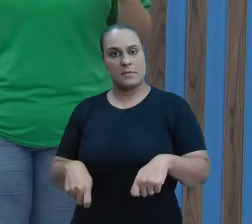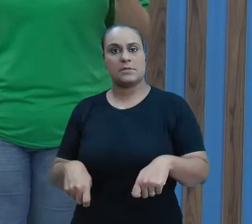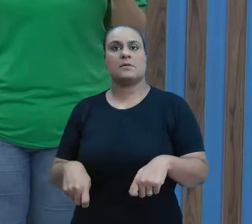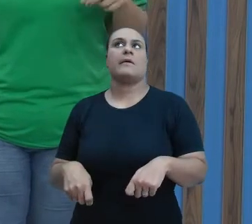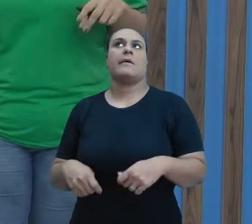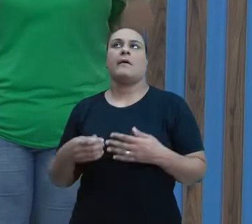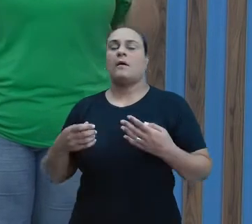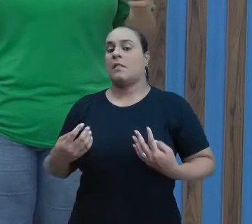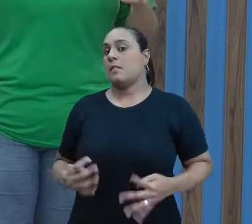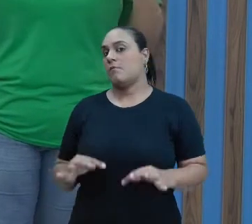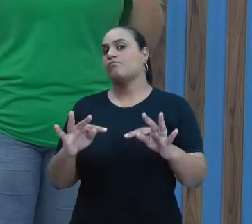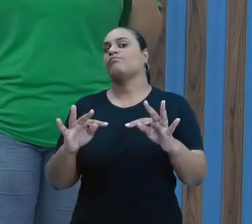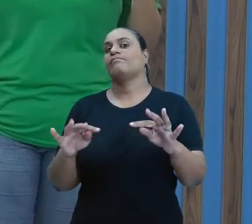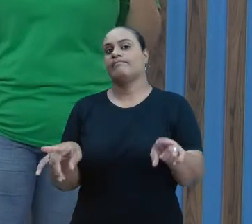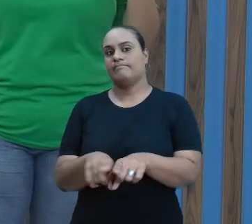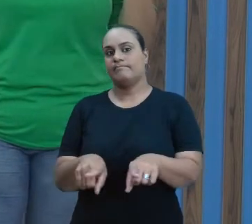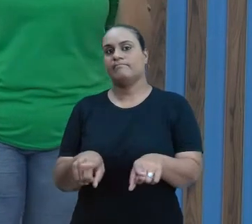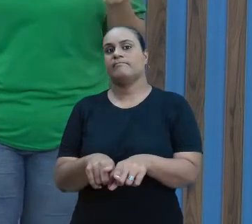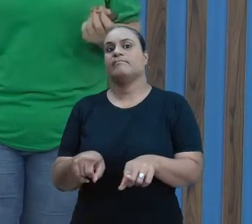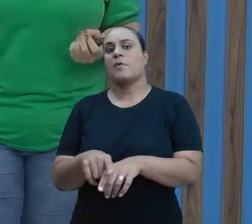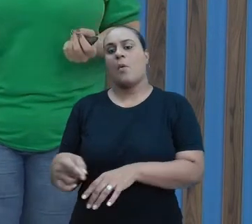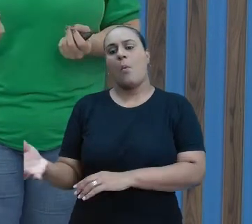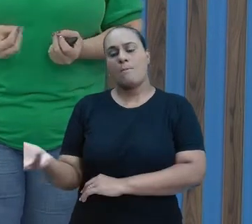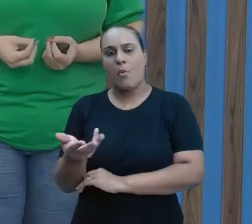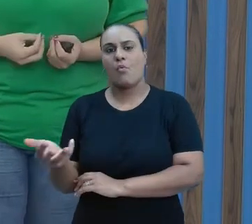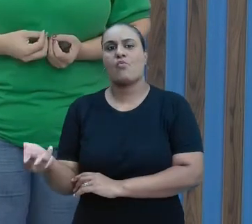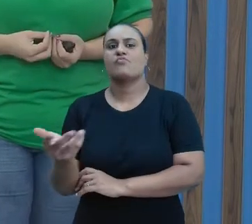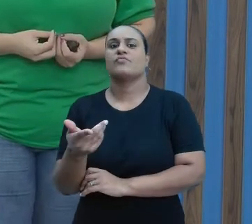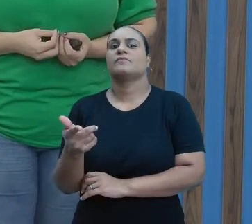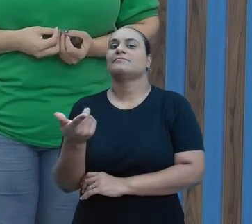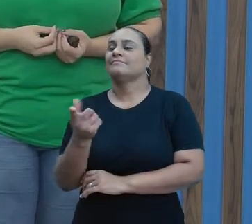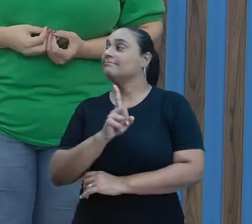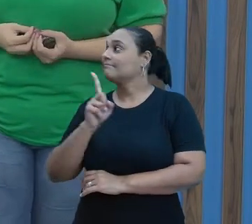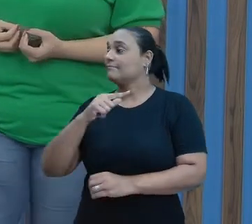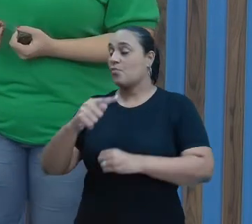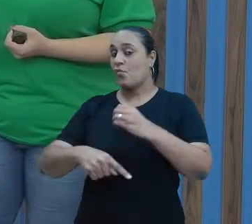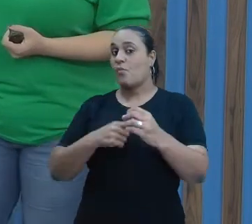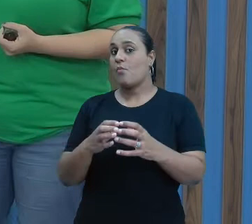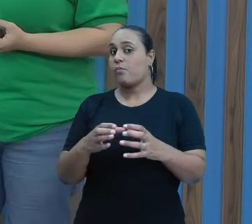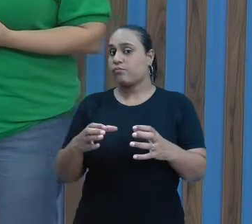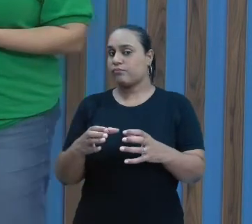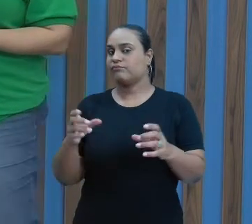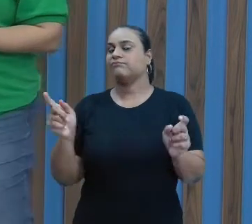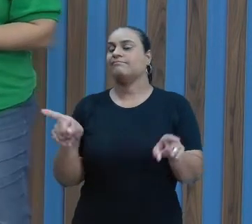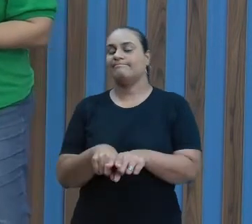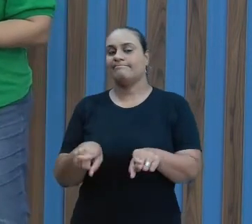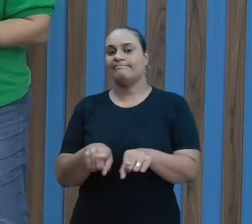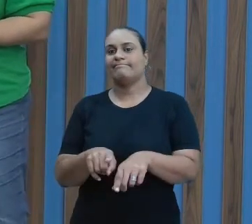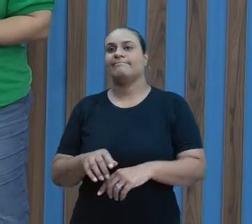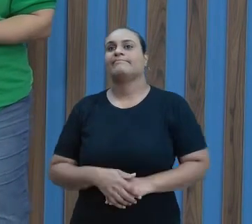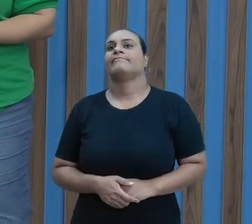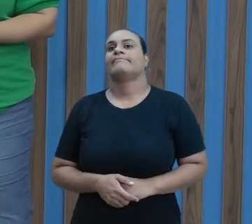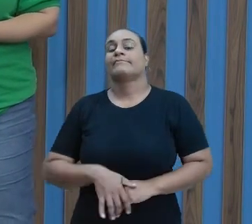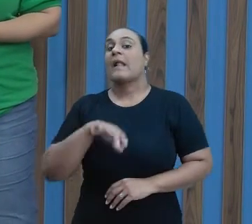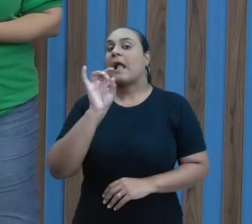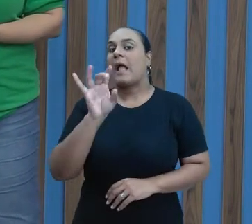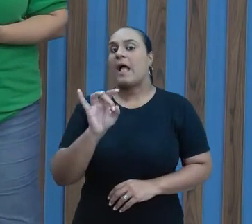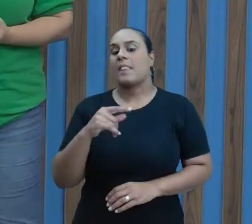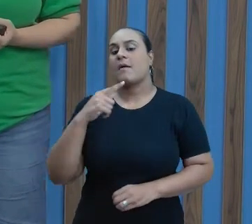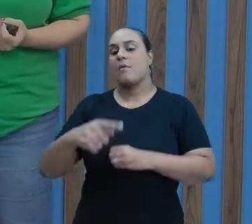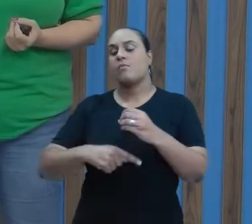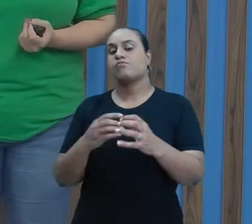Essa tecnologia também de produzir um elemento químico, tá? E aí, cada elemento, ele